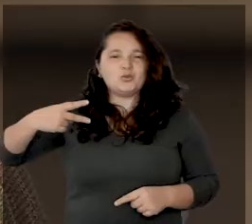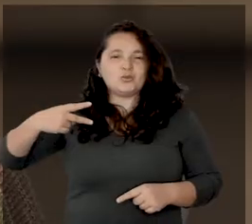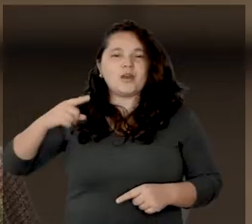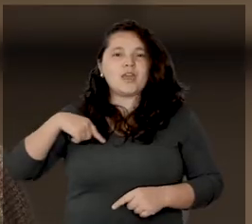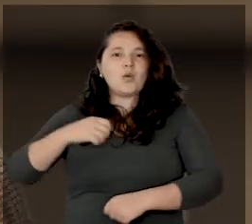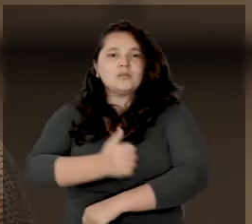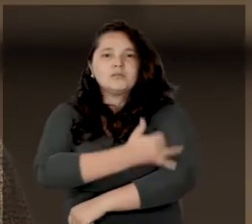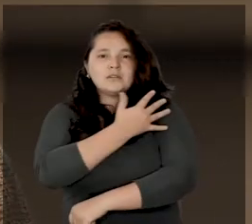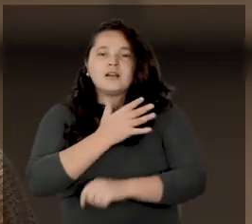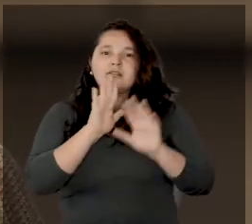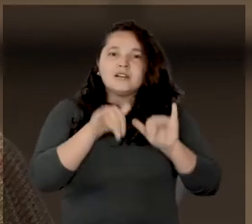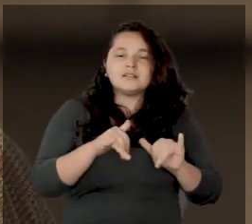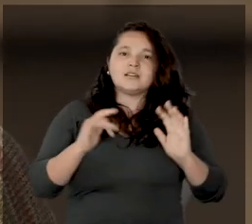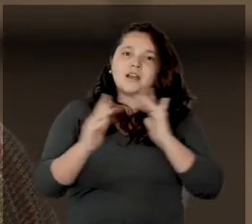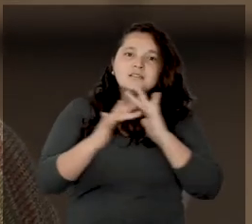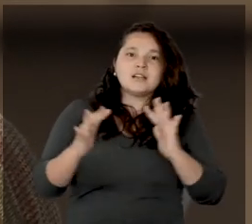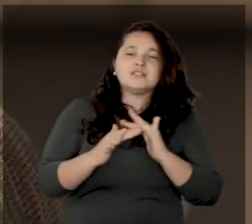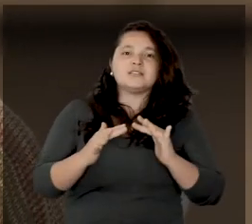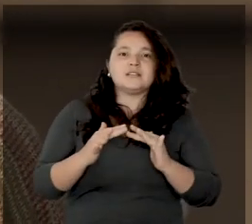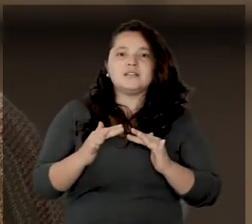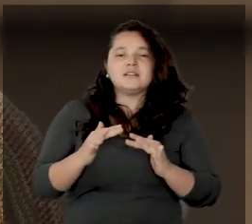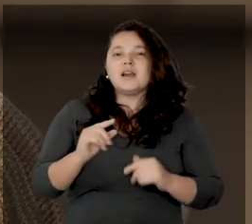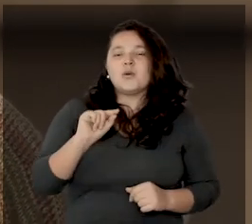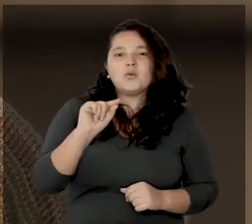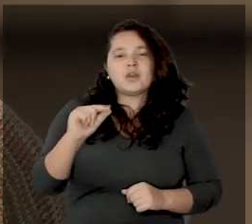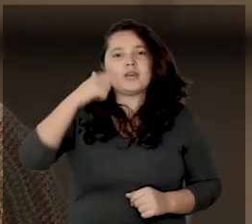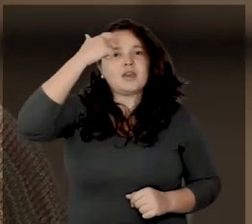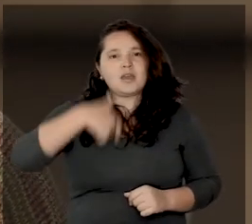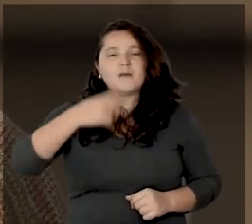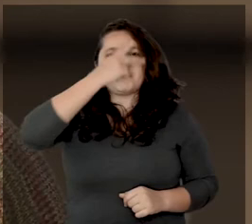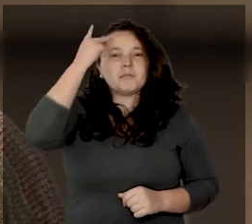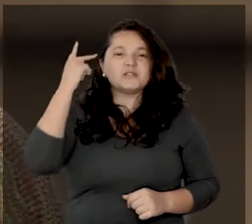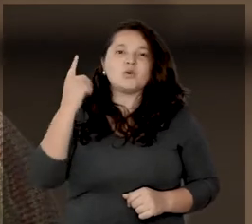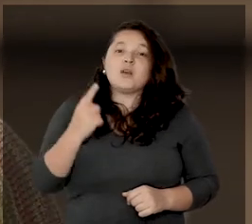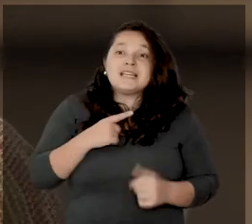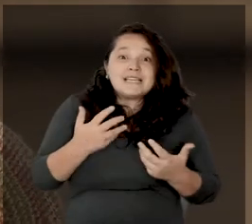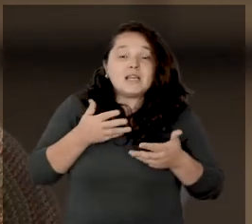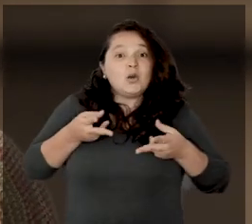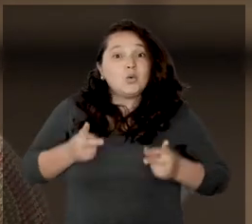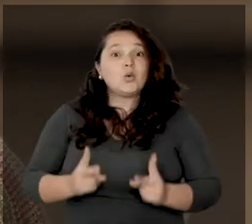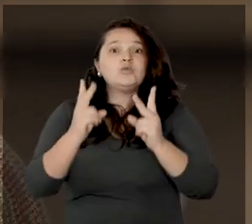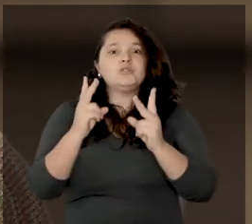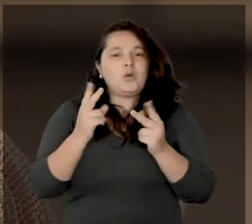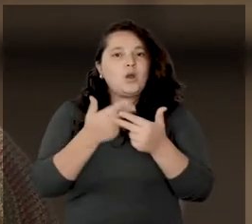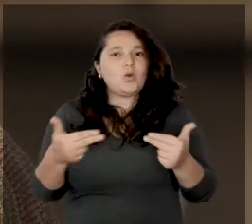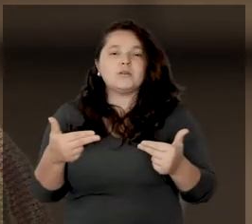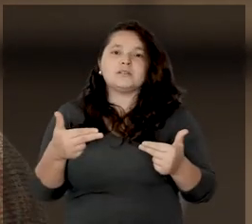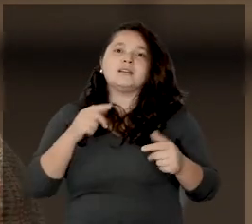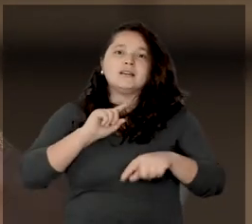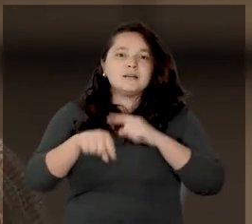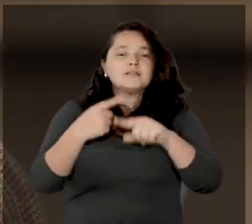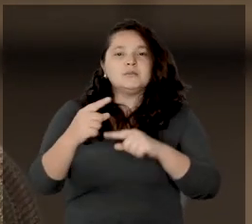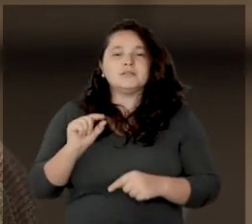fazer para uma pessoa que tinha, né, uma vontade de caminhar no mundo como eu, que que fui despertado para a curiosidade muito cedo, então